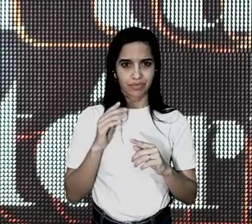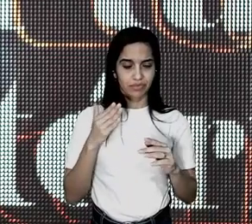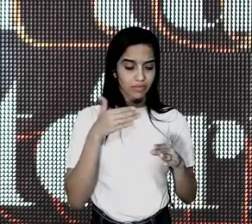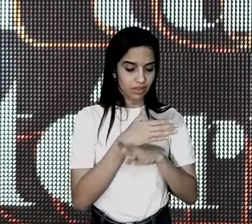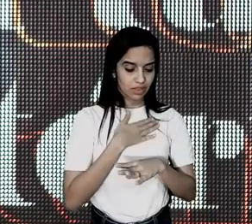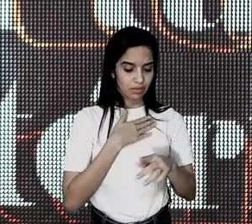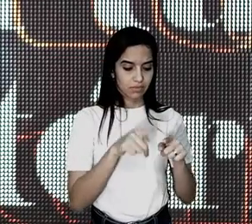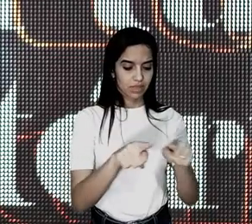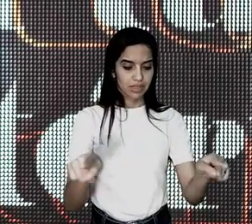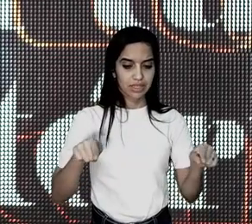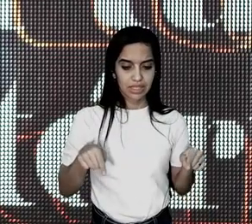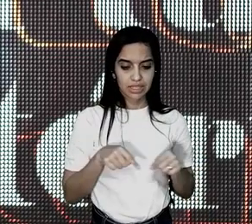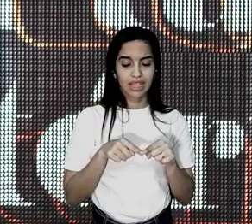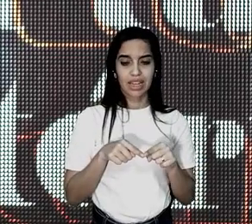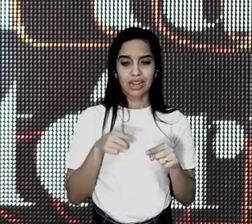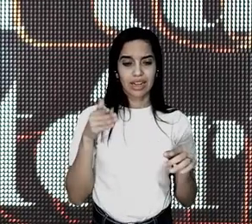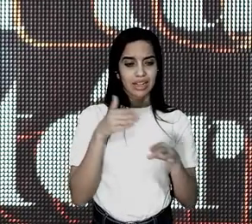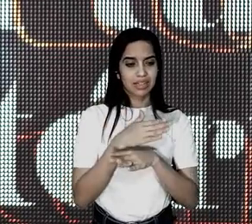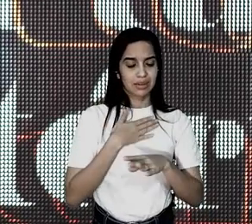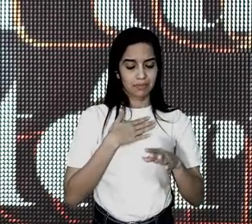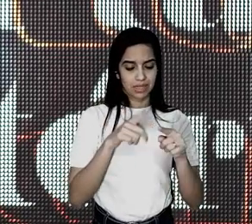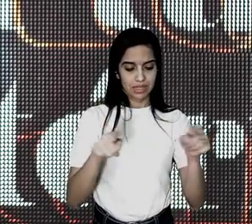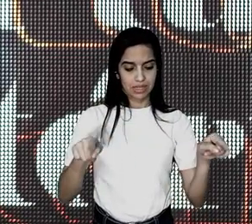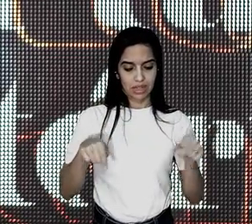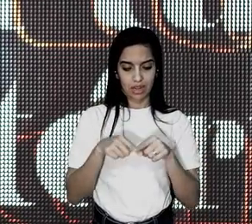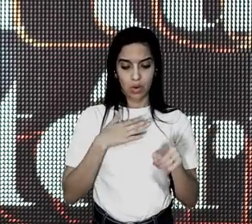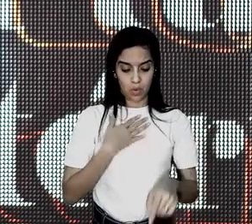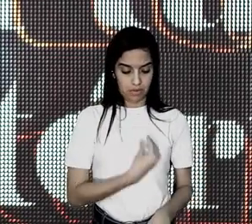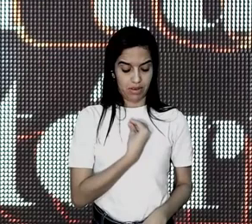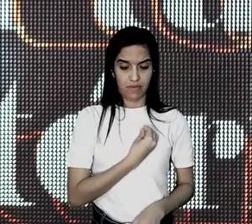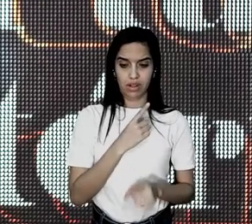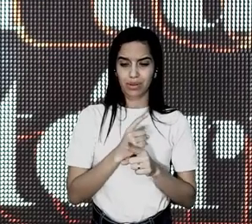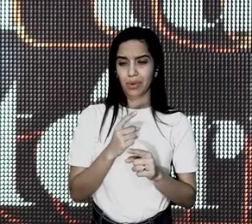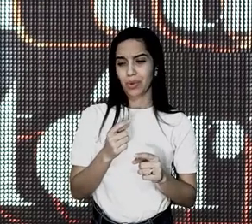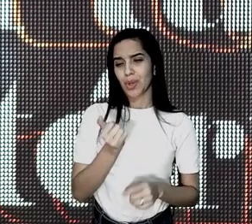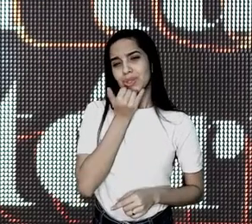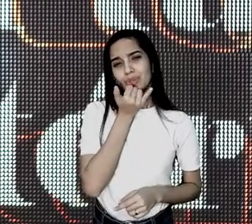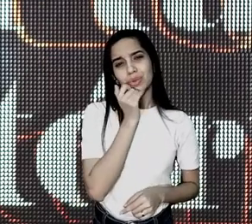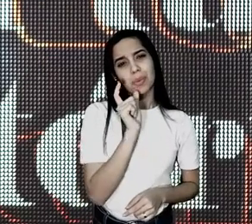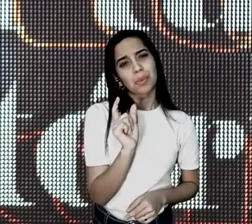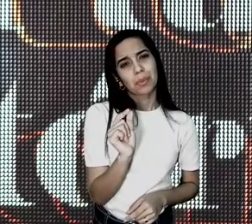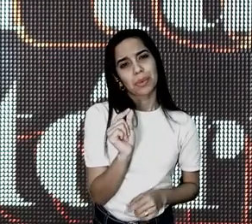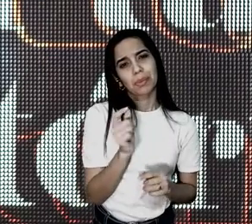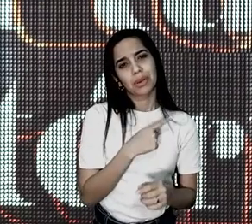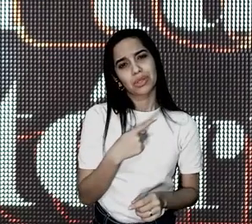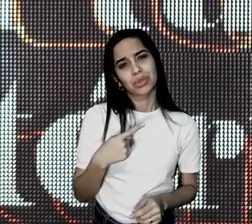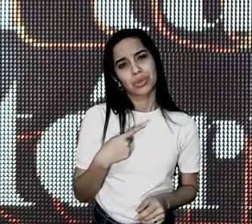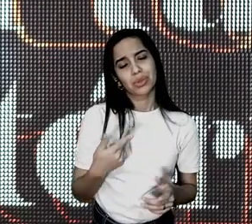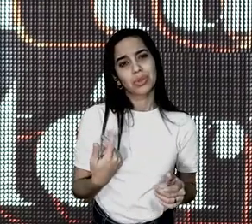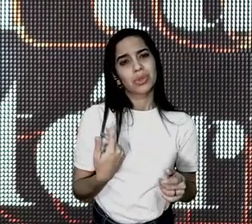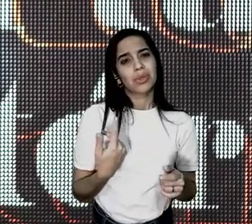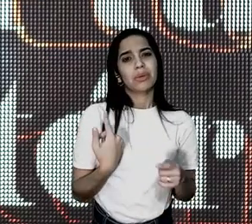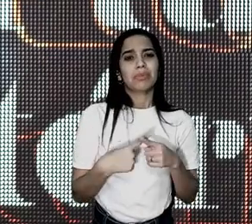no meu gabinete, em algum lugar, e elas entram na minha sala ou na minha vida, e elas falam: desculpa, pastora, por estar te incomodando,